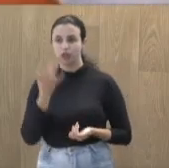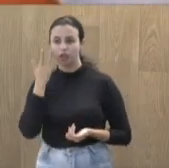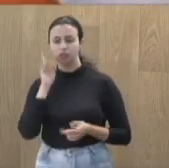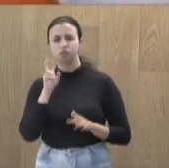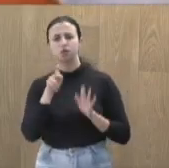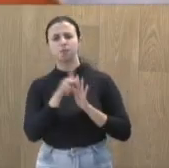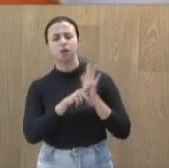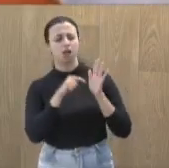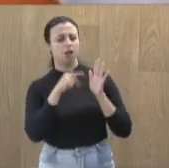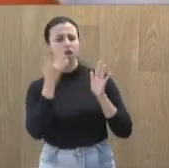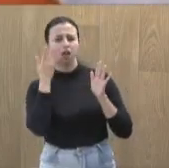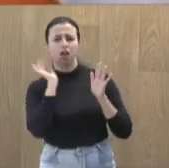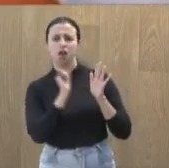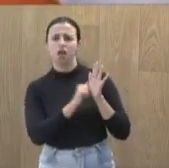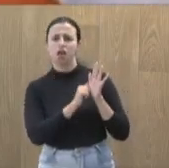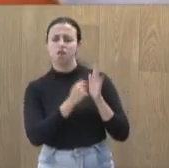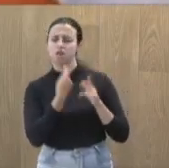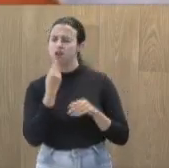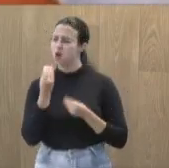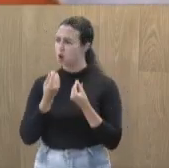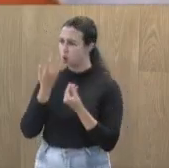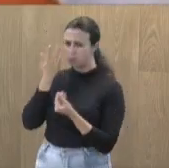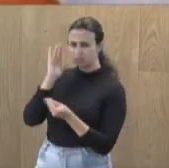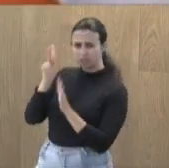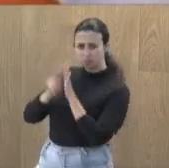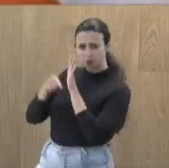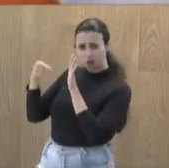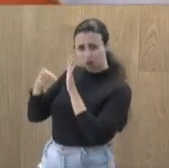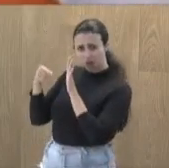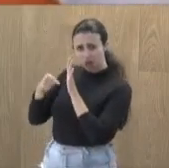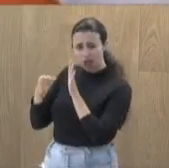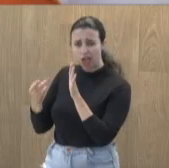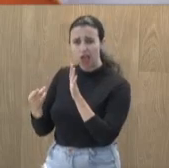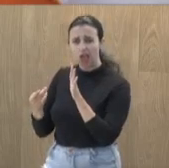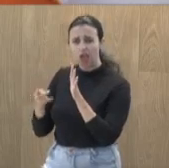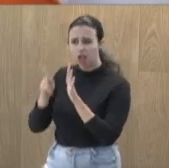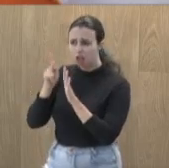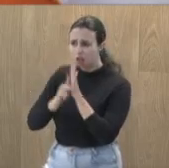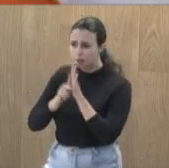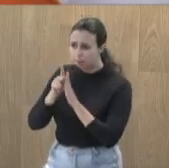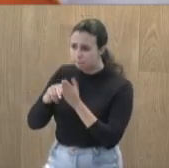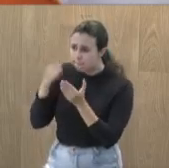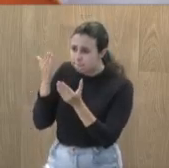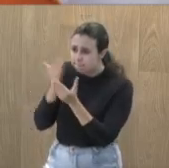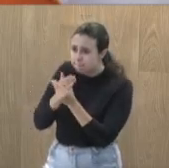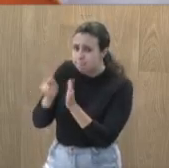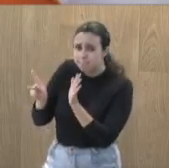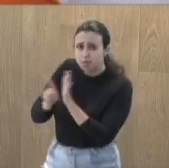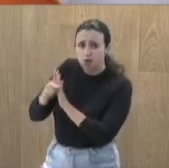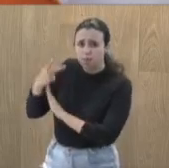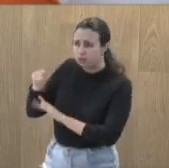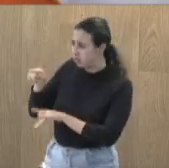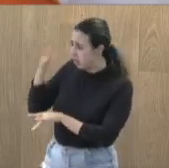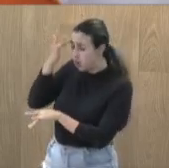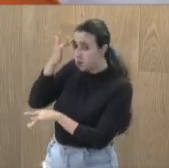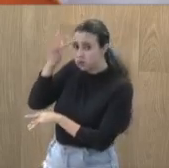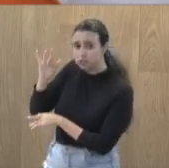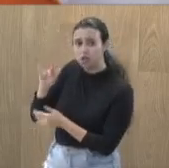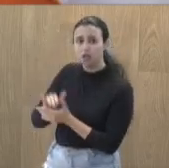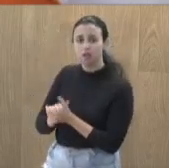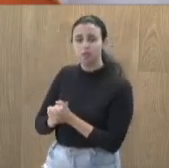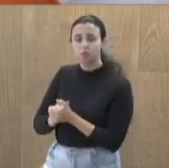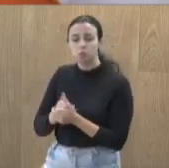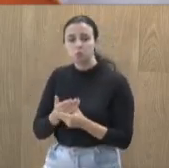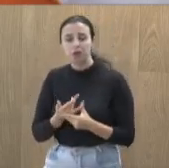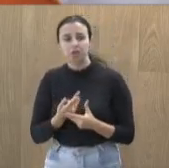projeto. Eu falei, como é que é, secretária? Um projeto da pasta da senhora, a senhora não sabe? Ela falou, vereador, eu não